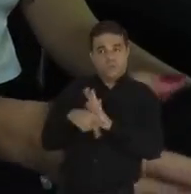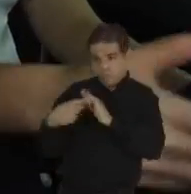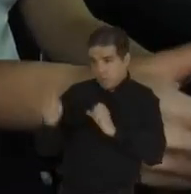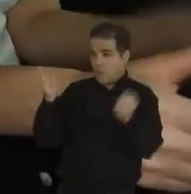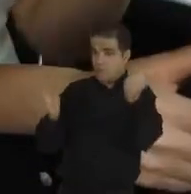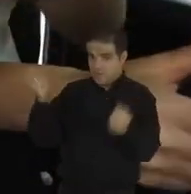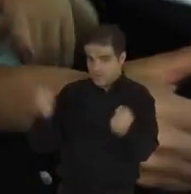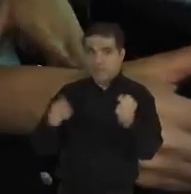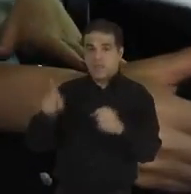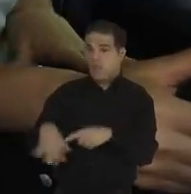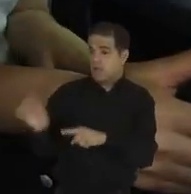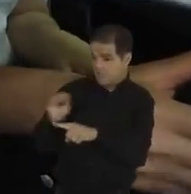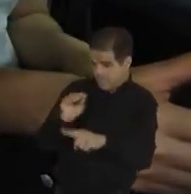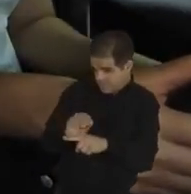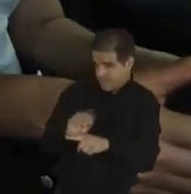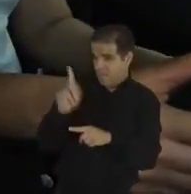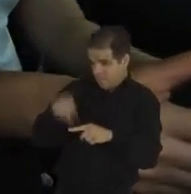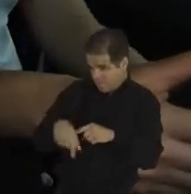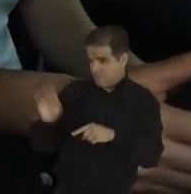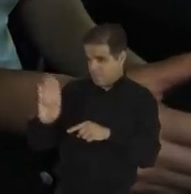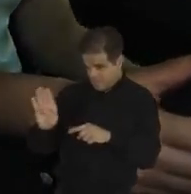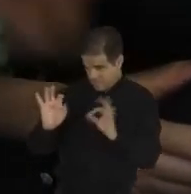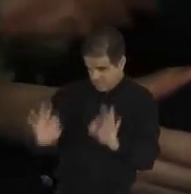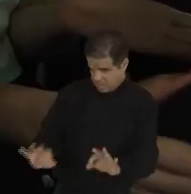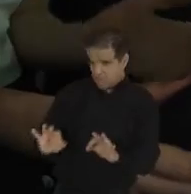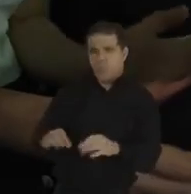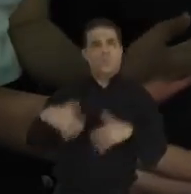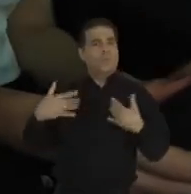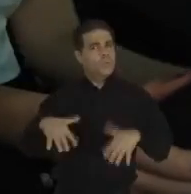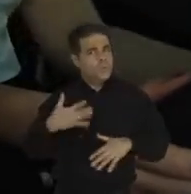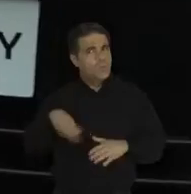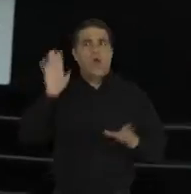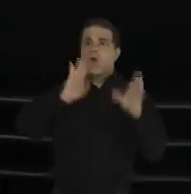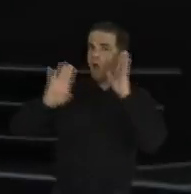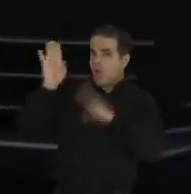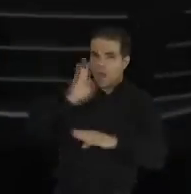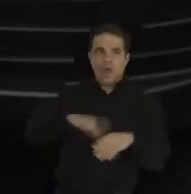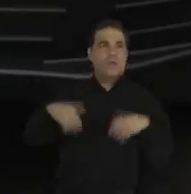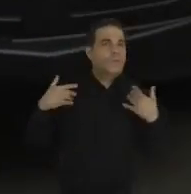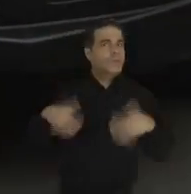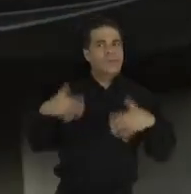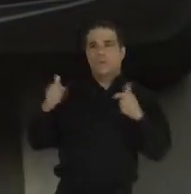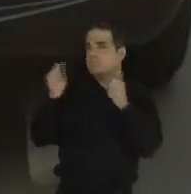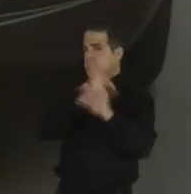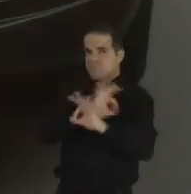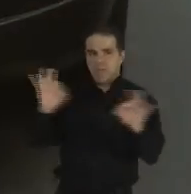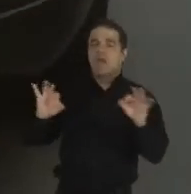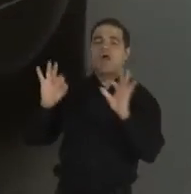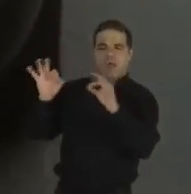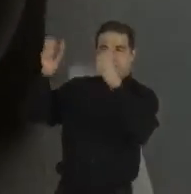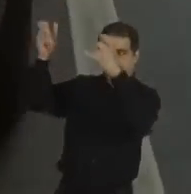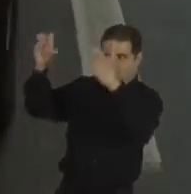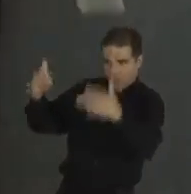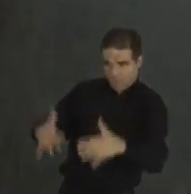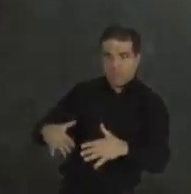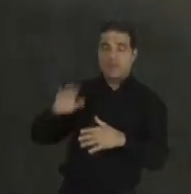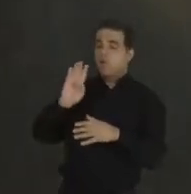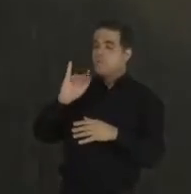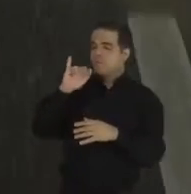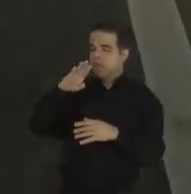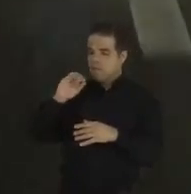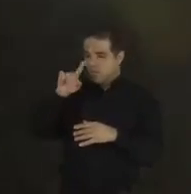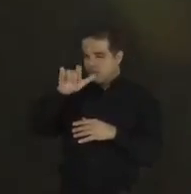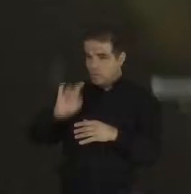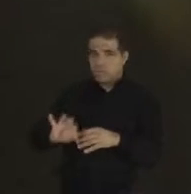próprio veículo ele e alimenta-se das Baterias é isso isso é muito tentável né mesmo tá aí deixa eu te explicar obb mod